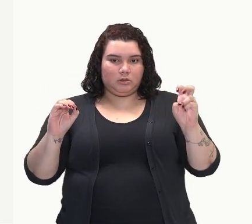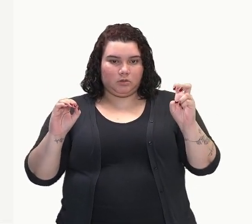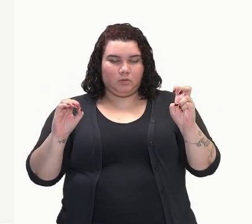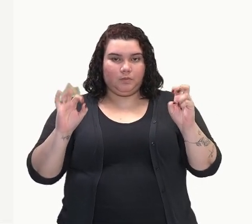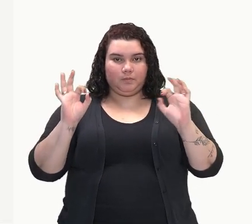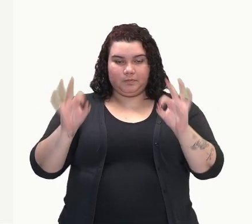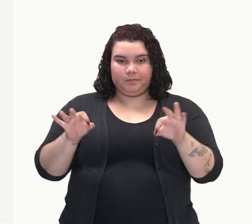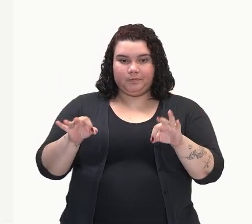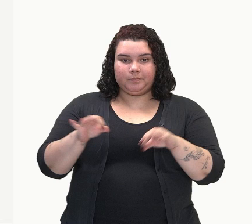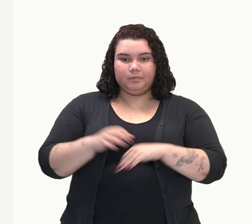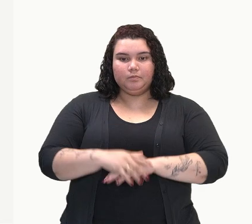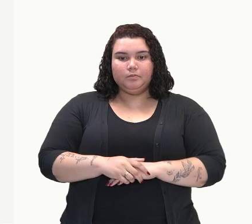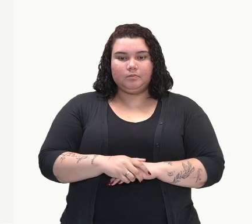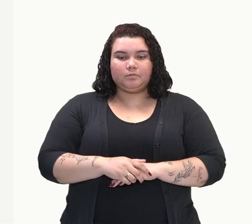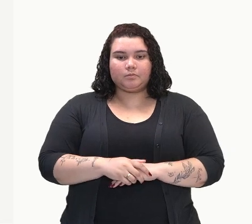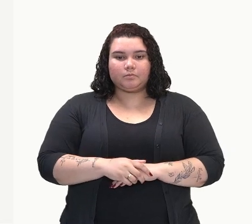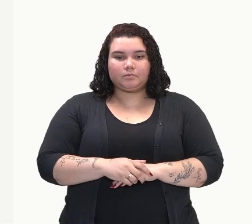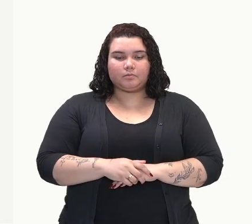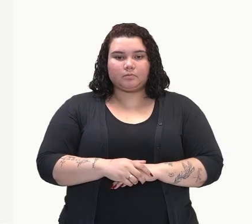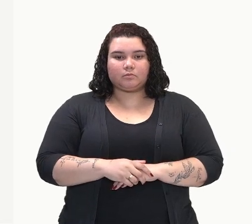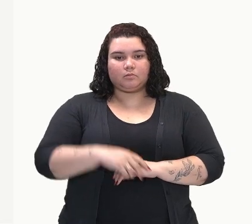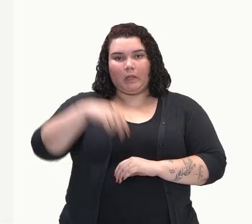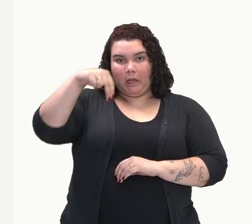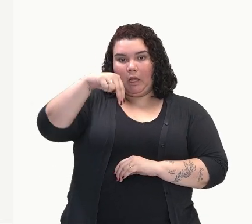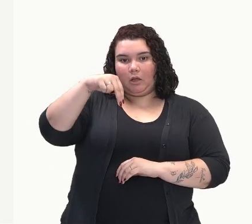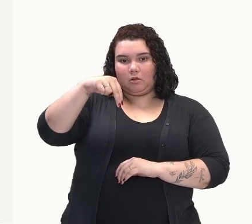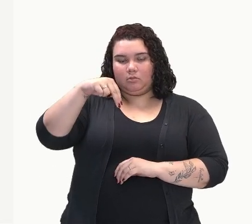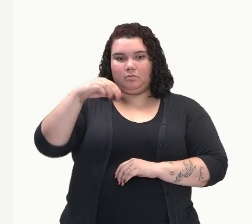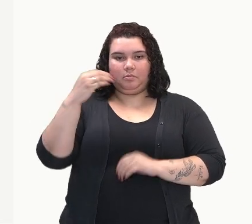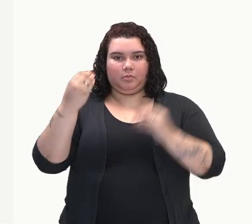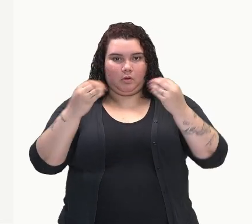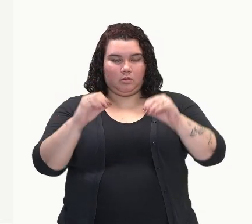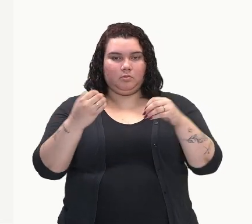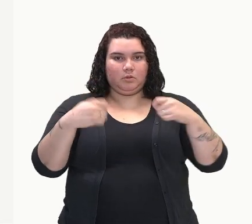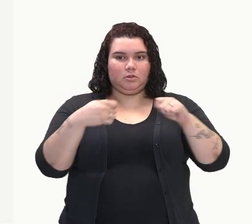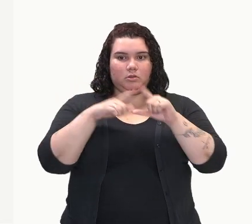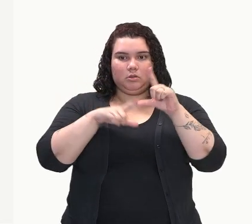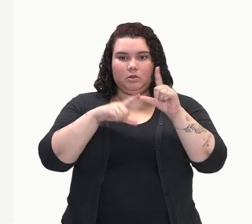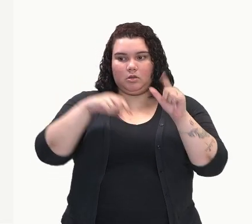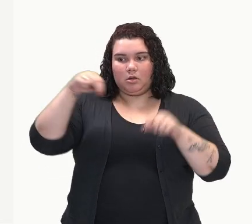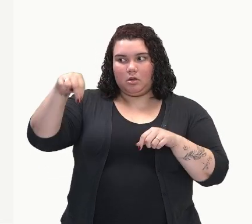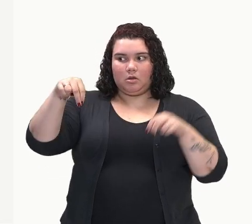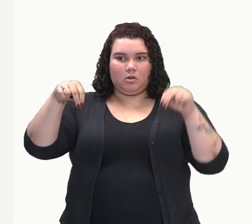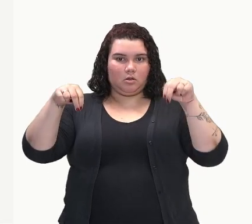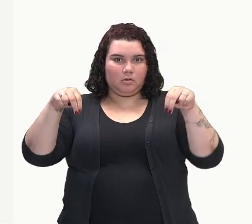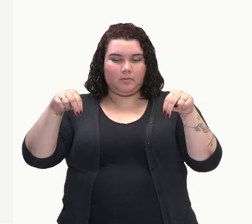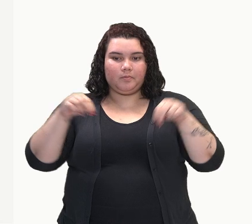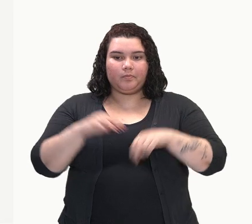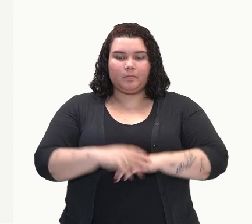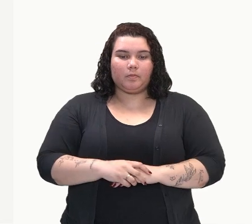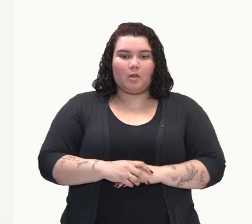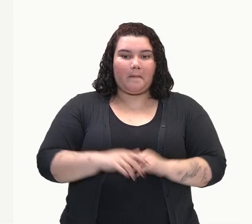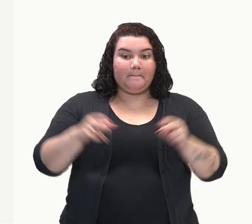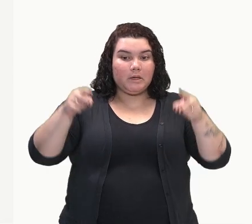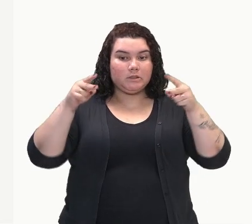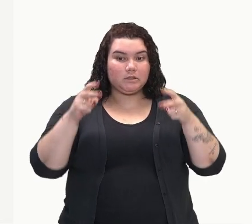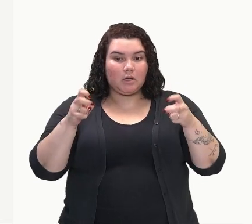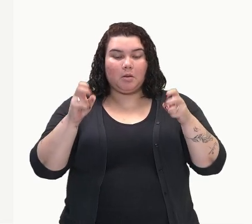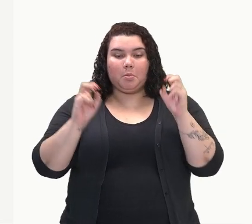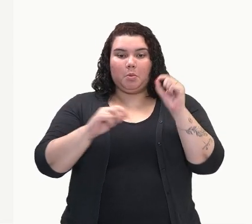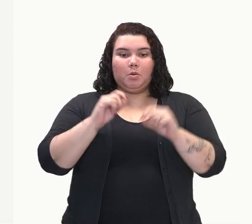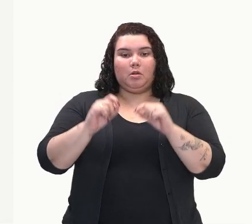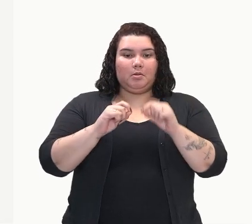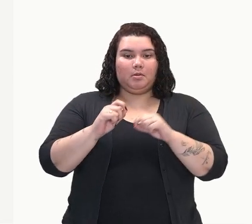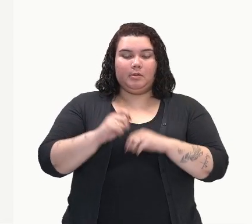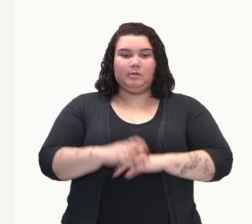75 newtons, né? 100 newtons, 75 newtons. Veja que nesse caso aí você está